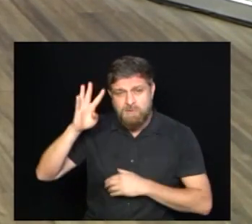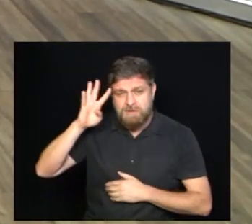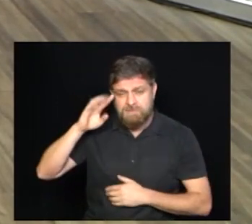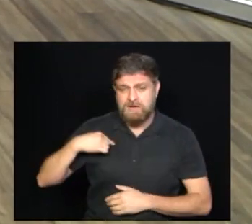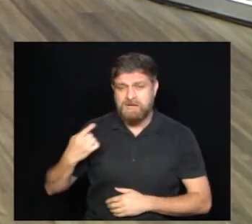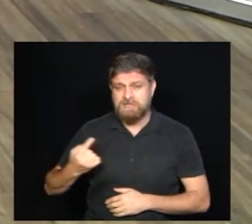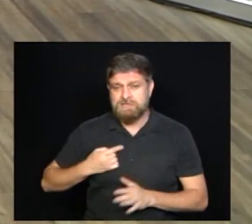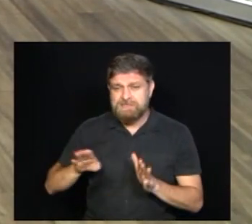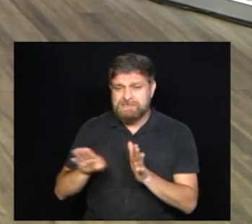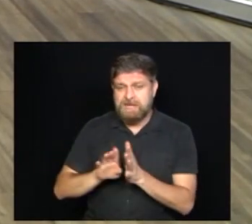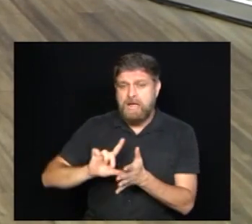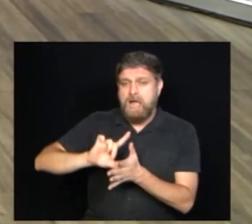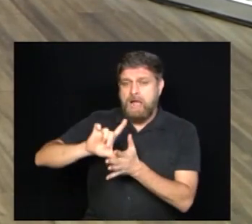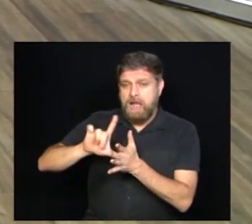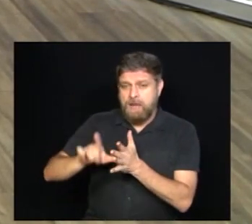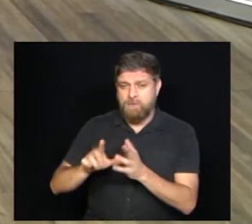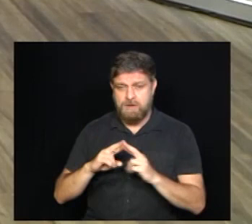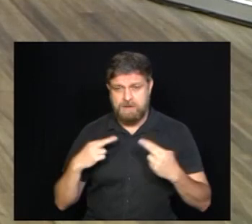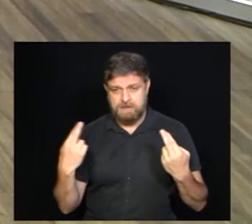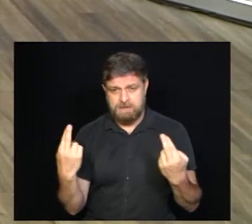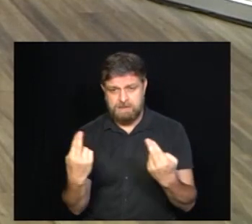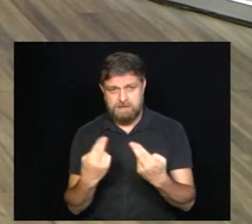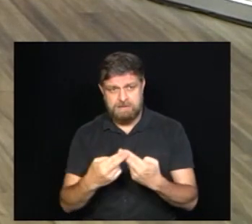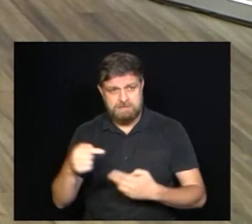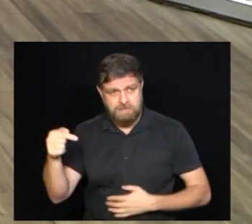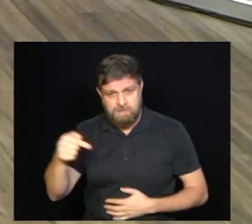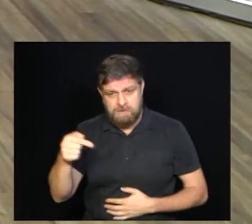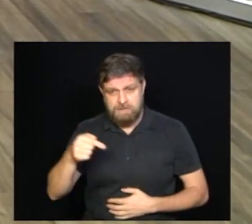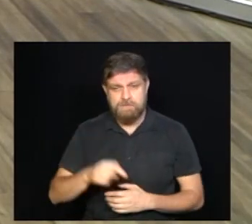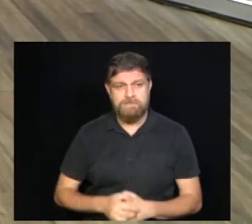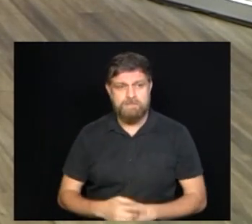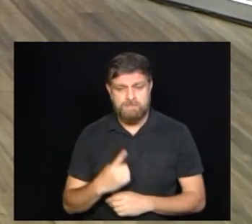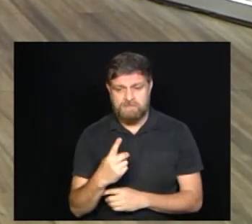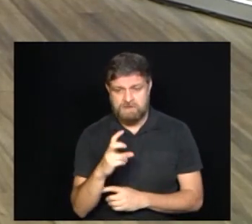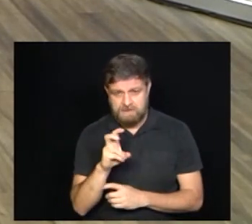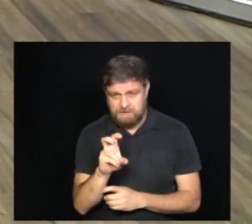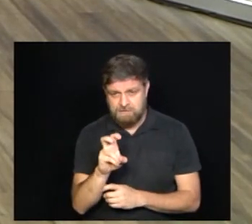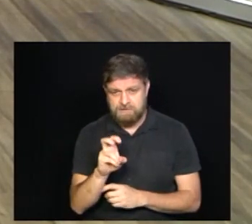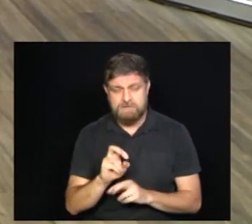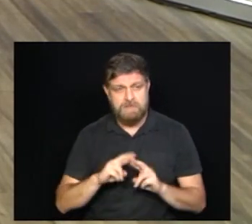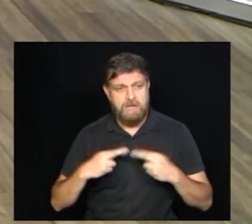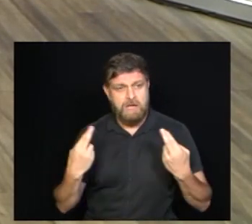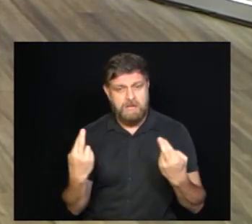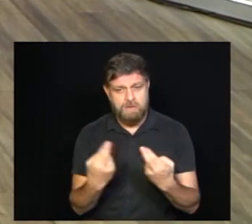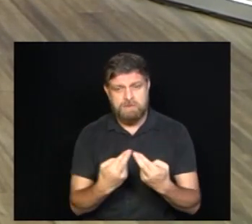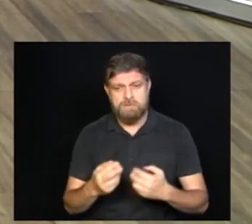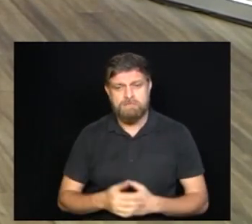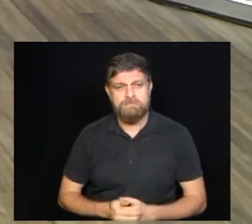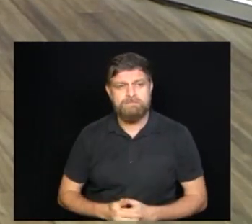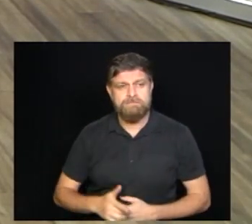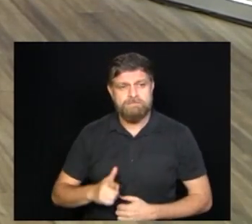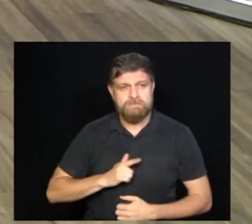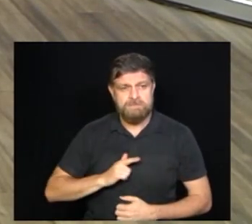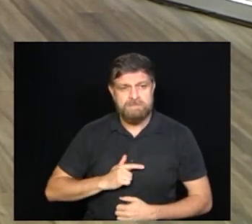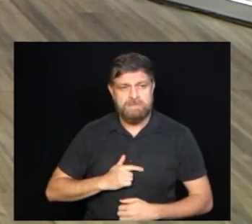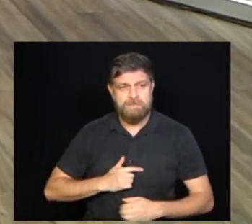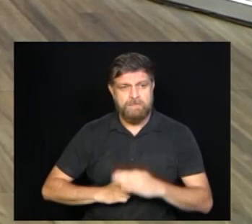gente chega após a reunião ordinária, a 15ª reunião ordinária. Então, Câmara